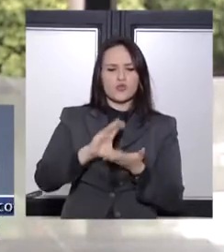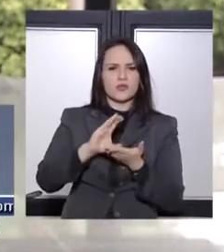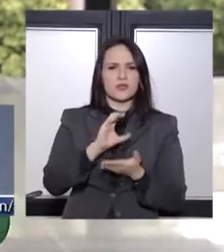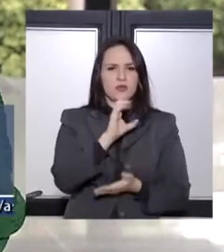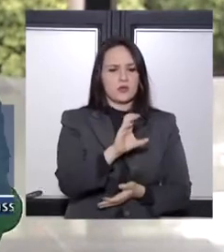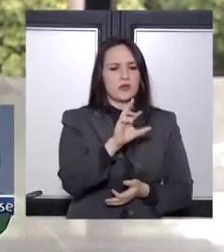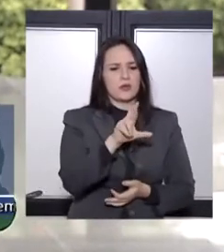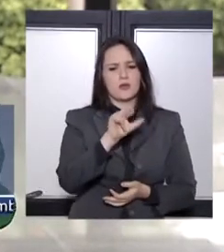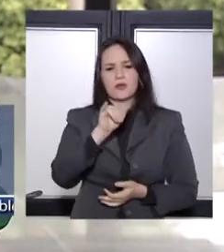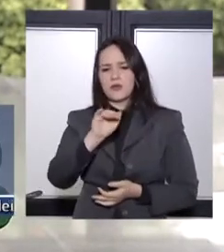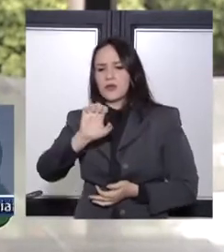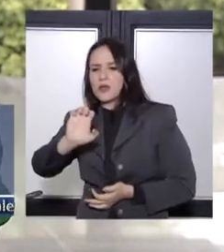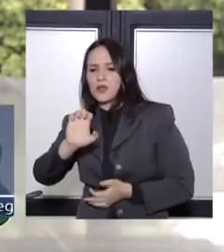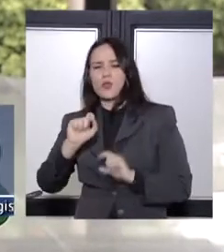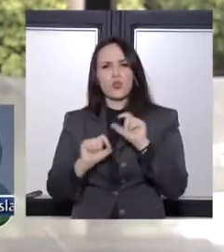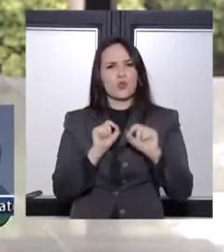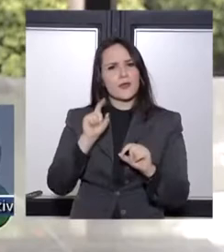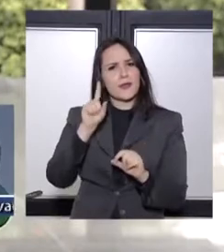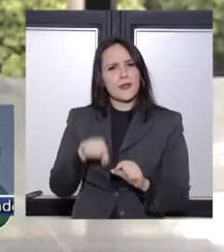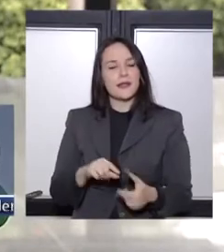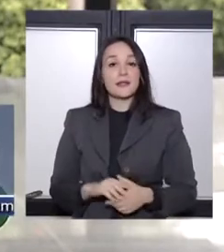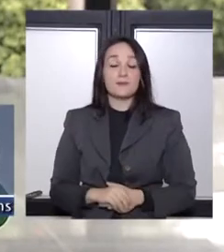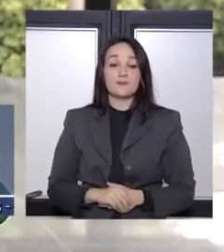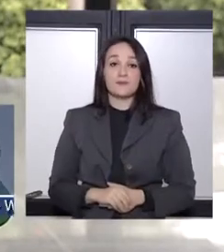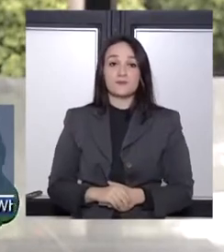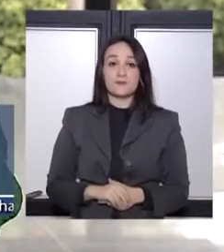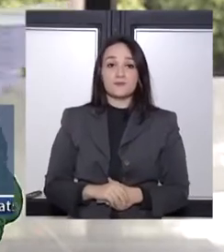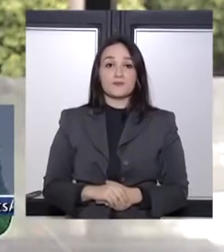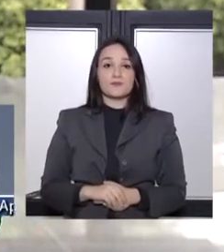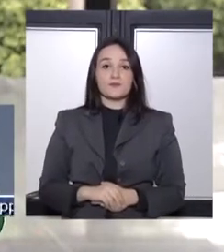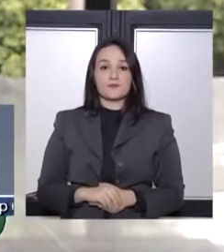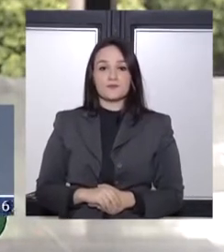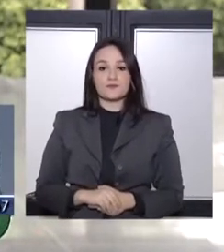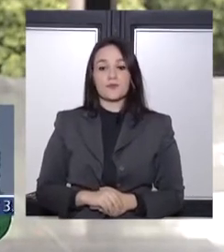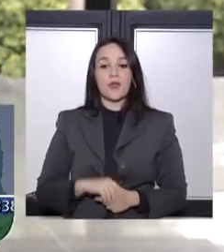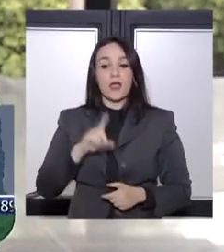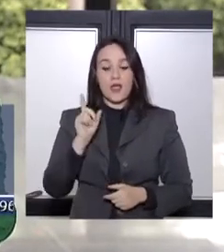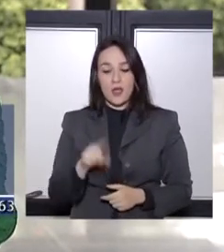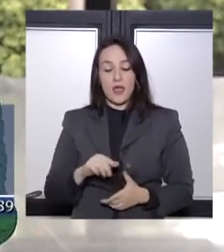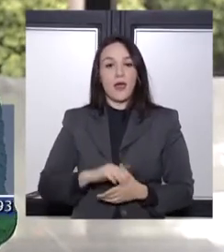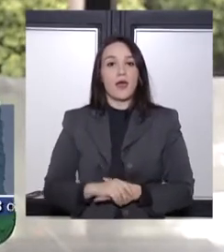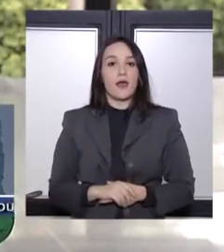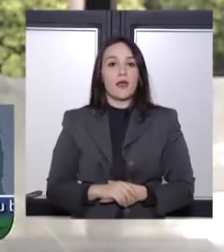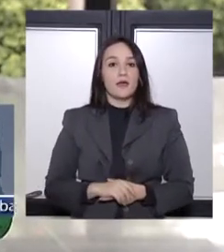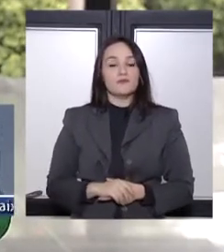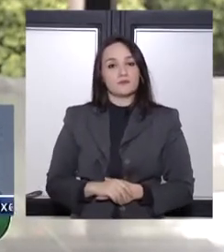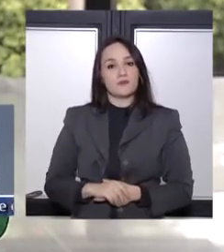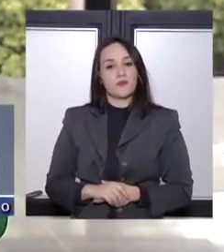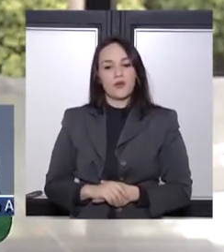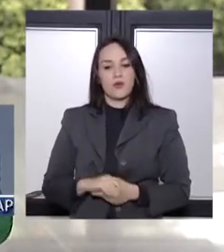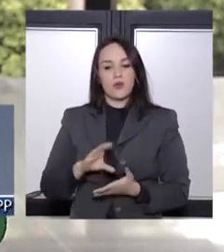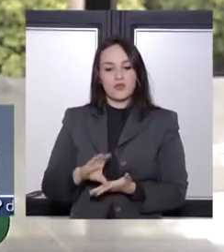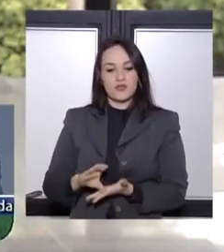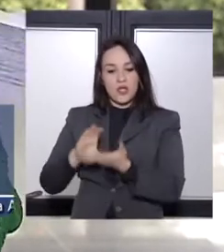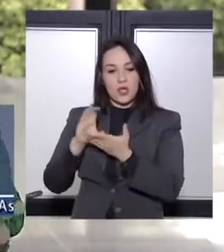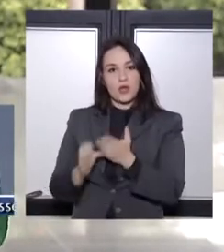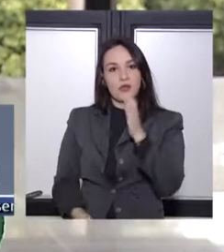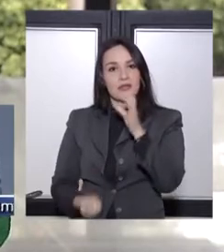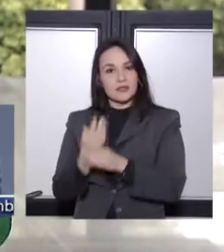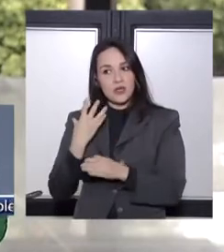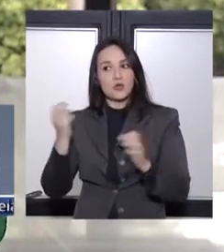ele foi lançado juntamente com o Dia Estadual né, que é o Conselho,